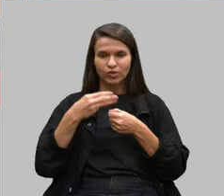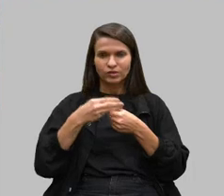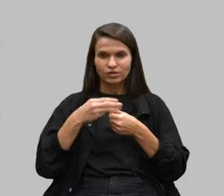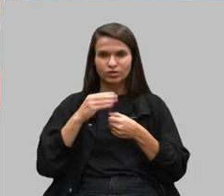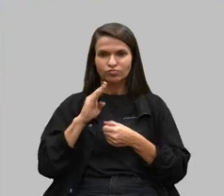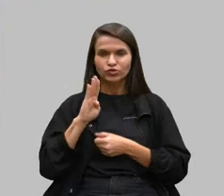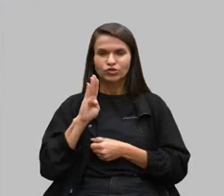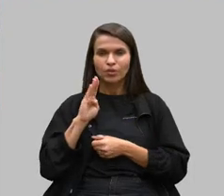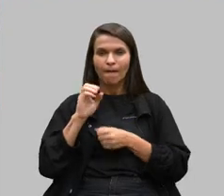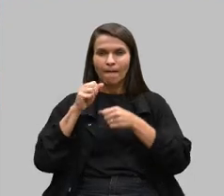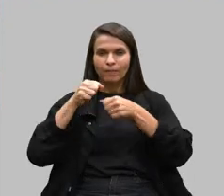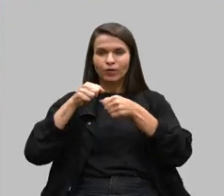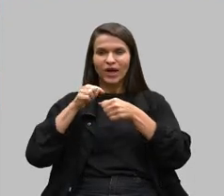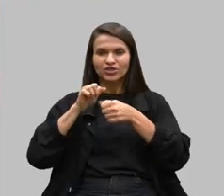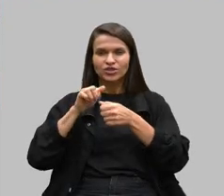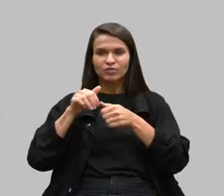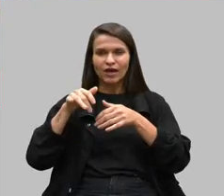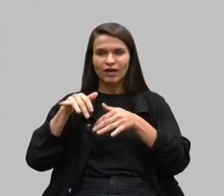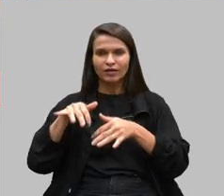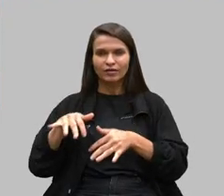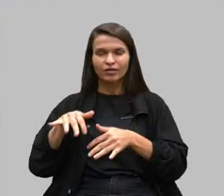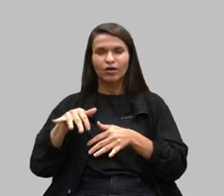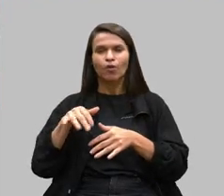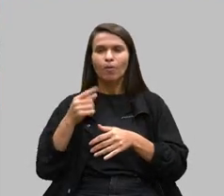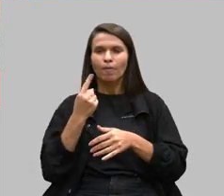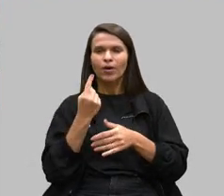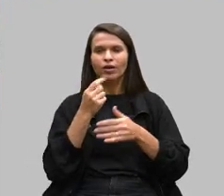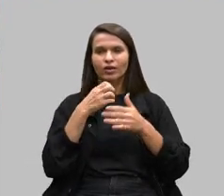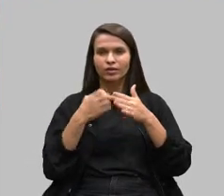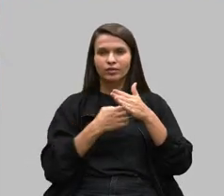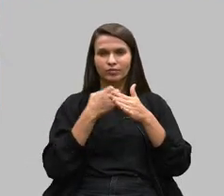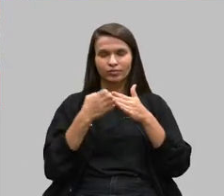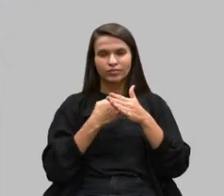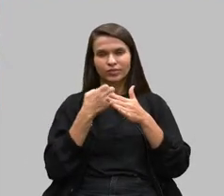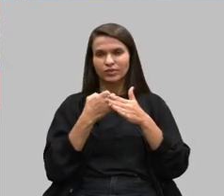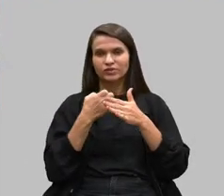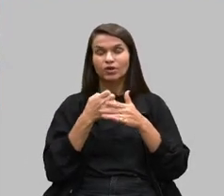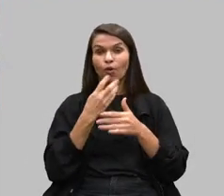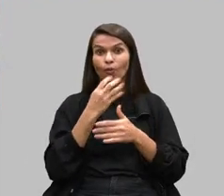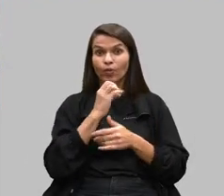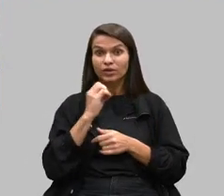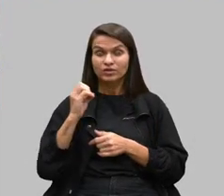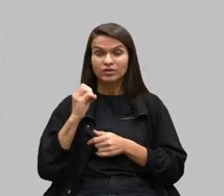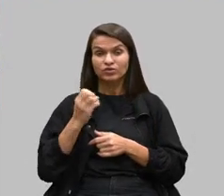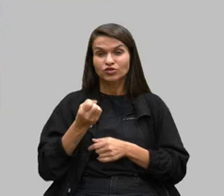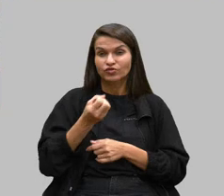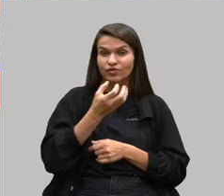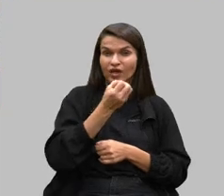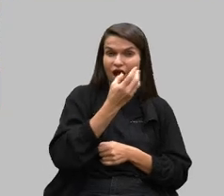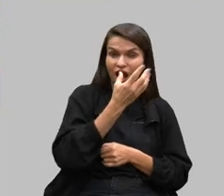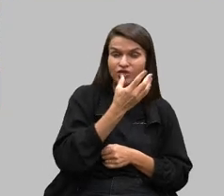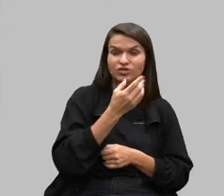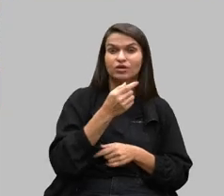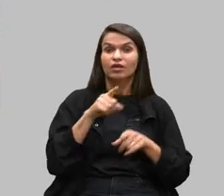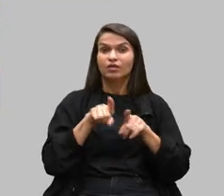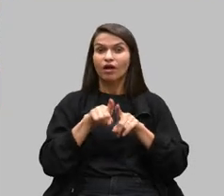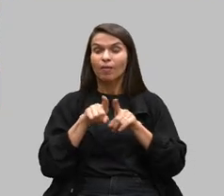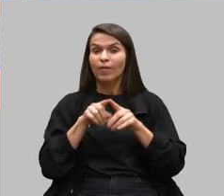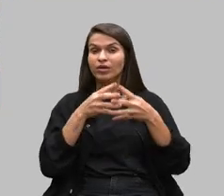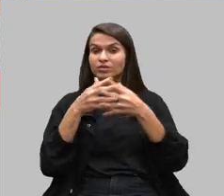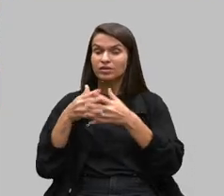passa só uma empresa por dia eles dão 400 viagens dia fora as carretas então vocês